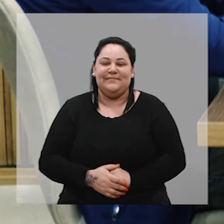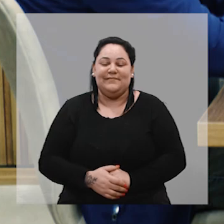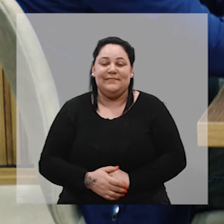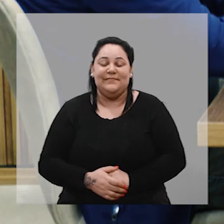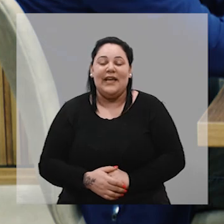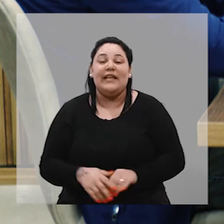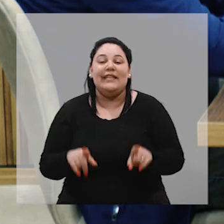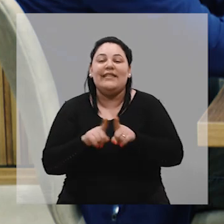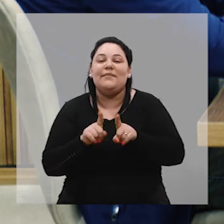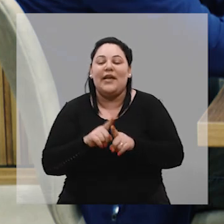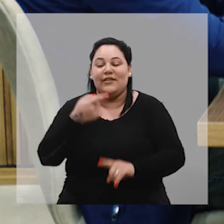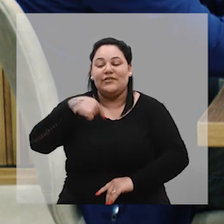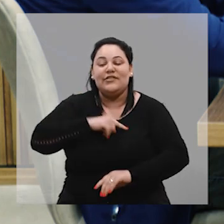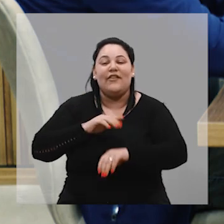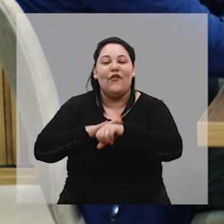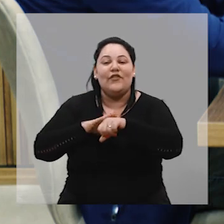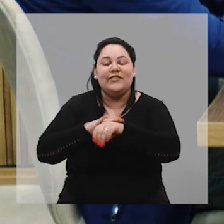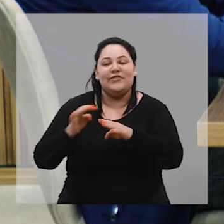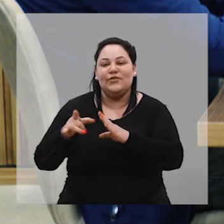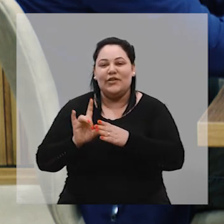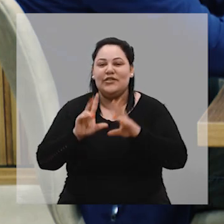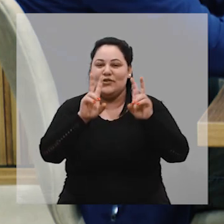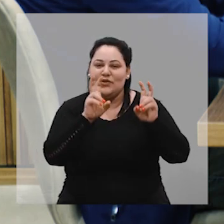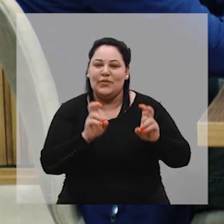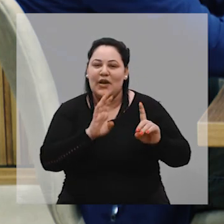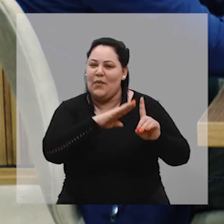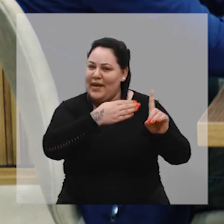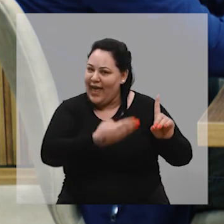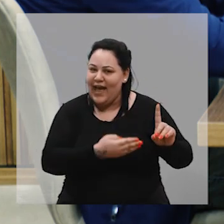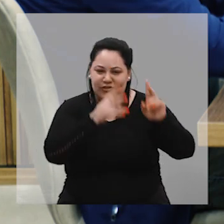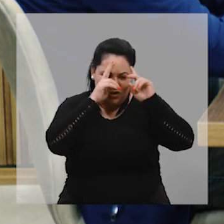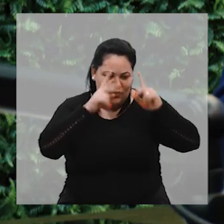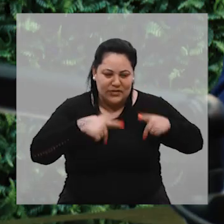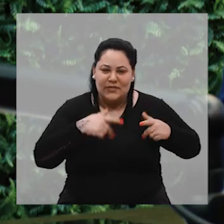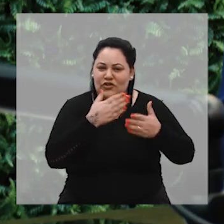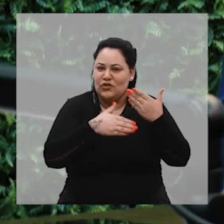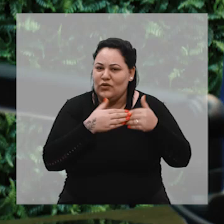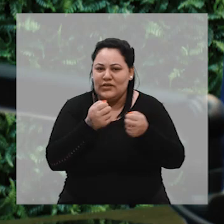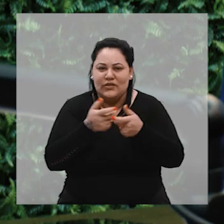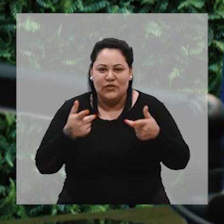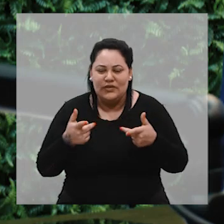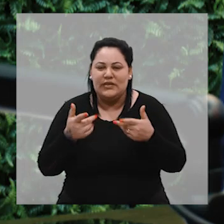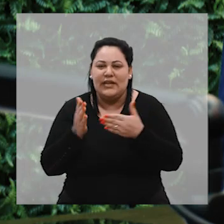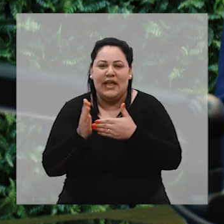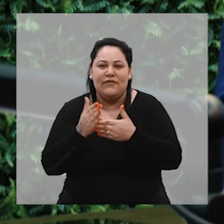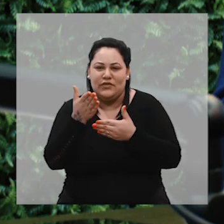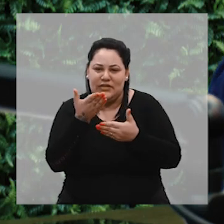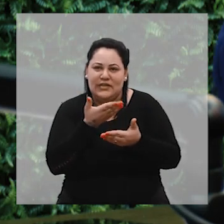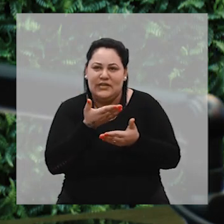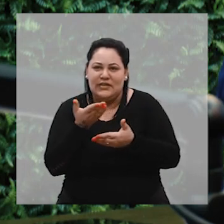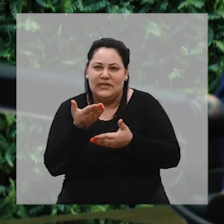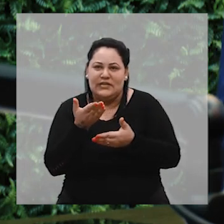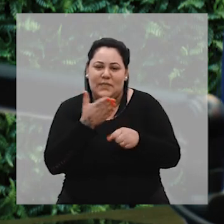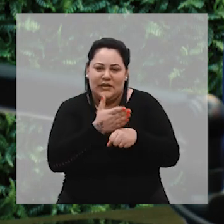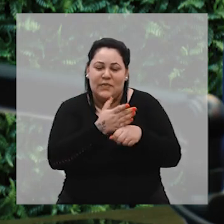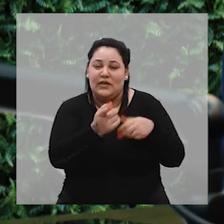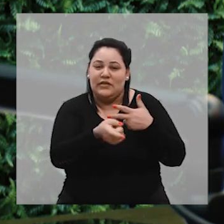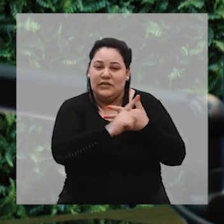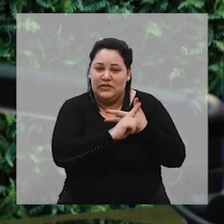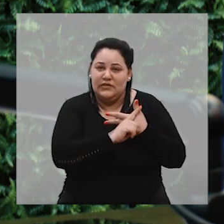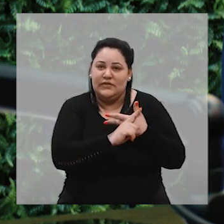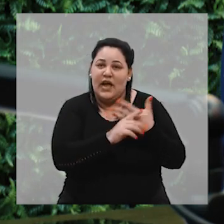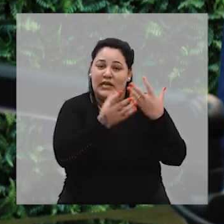também a questão que a gente estava falando antes aí também, sobre as homenagens, sobre o reconhecimento disso tudo, né? Até que vocês vieram aqui